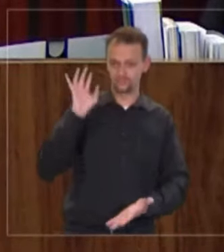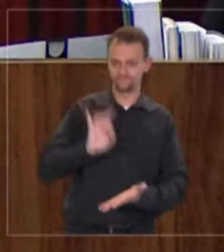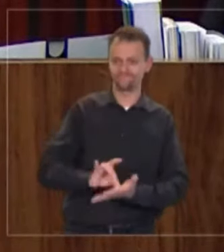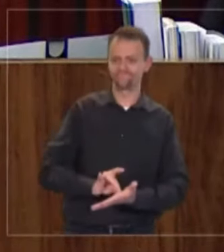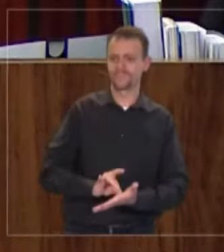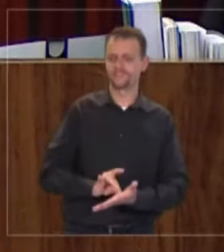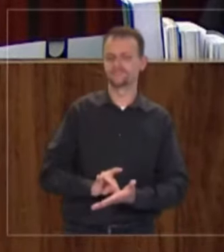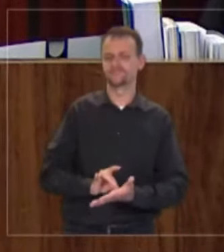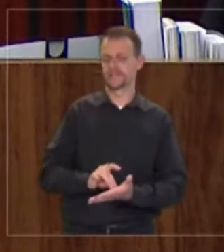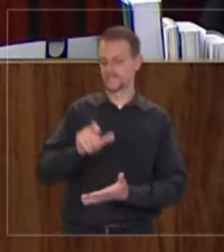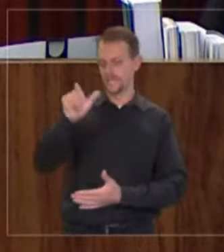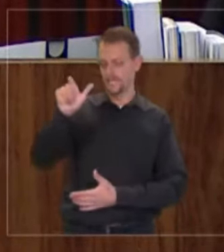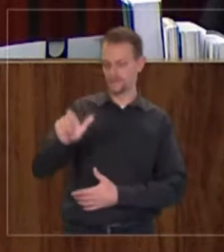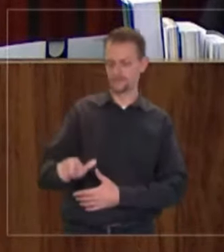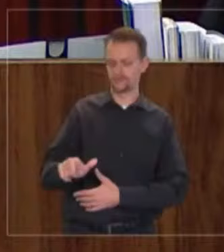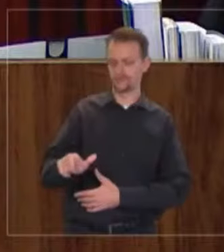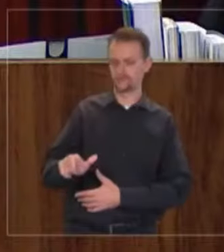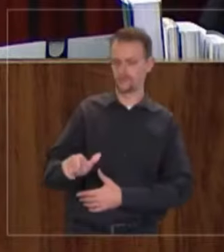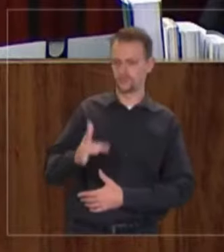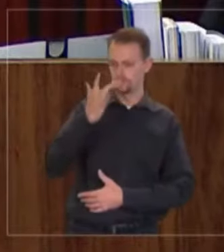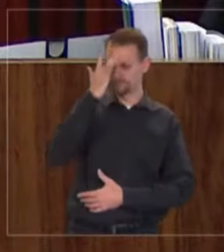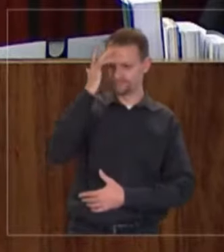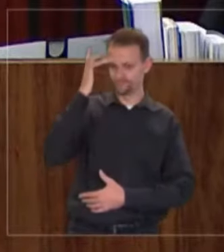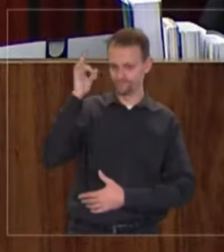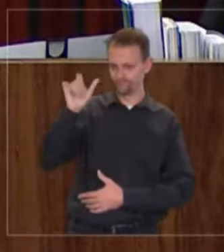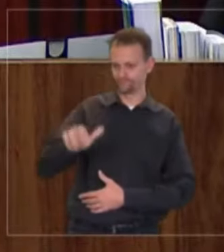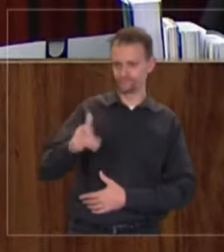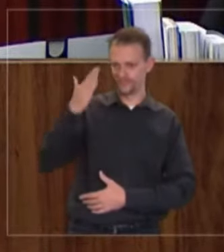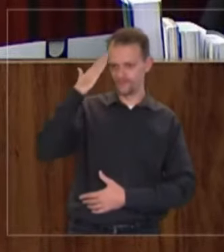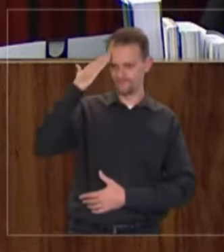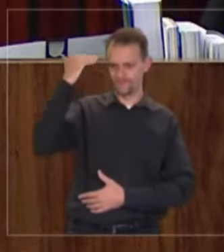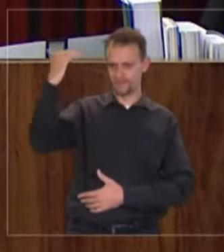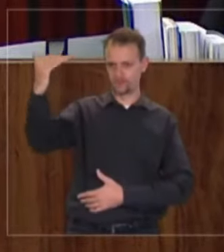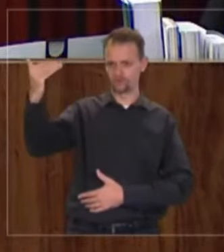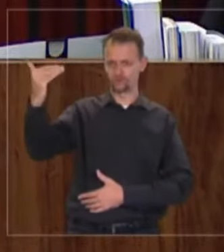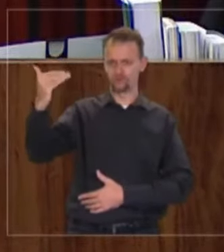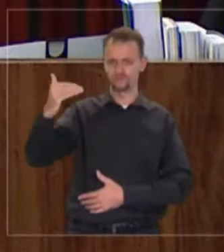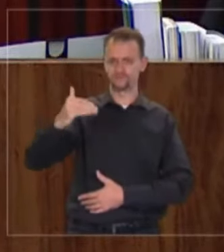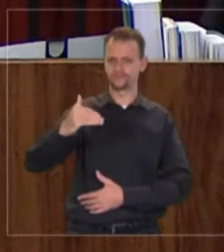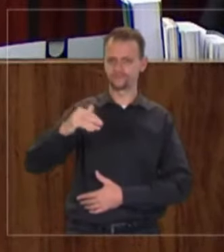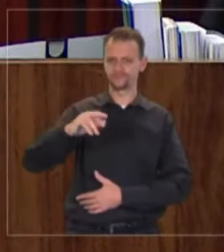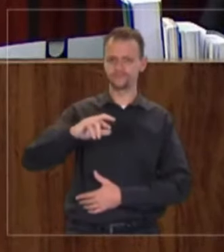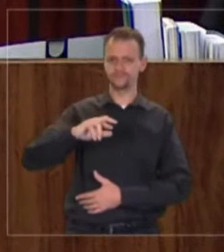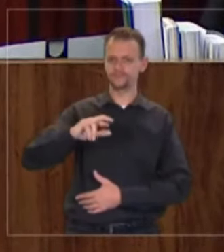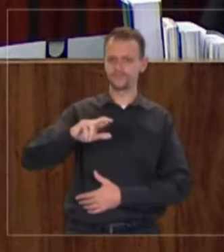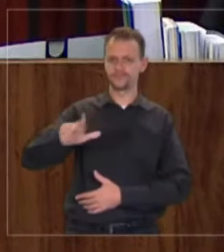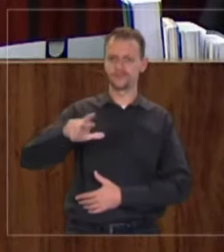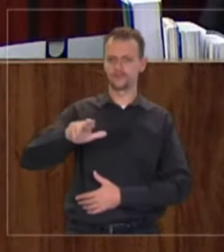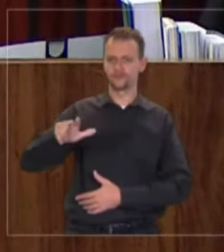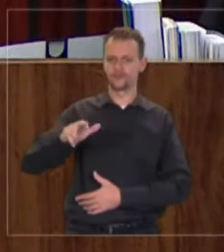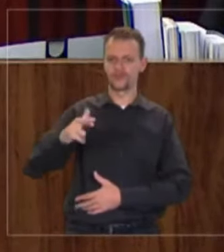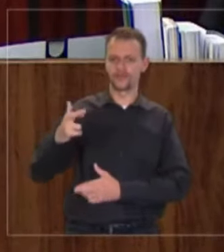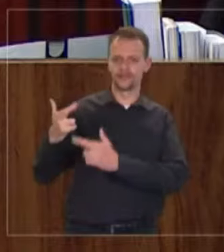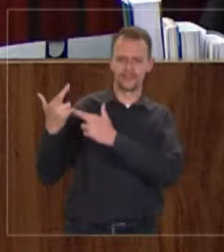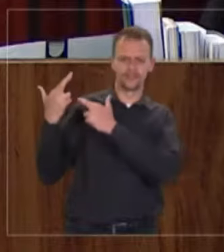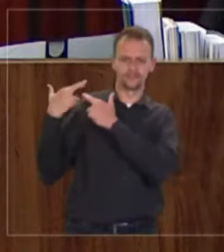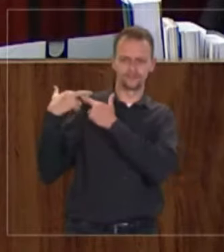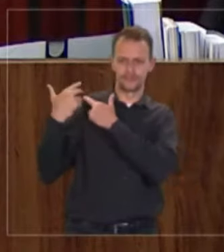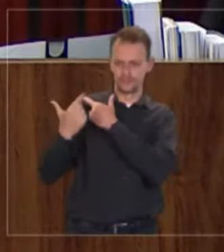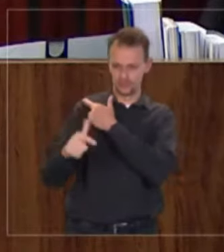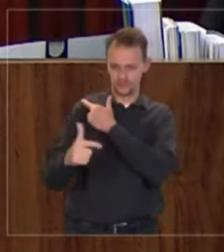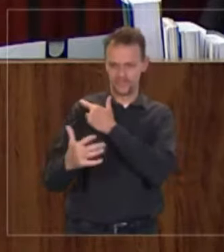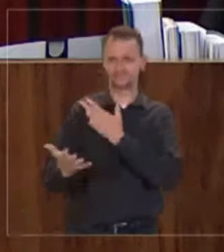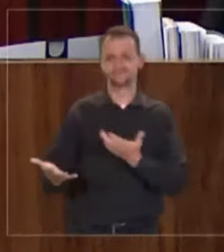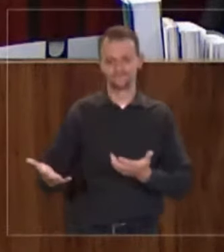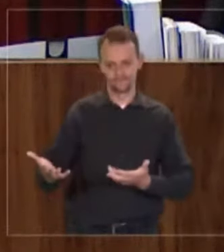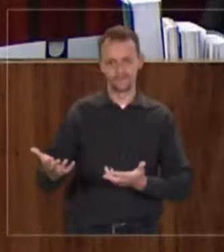alguém ser muito conhecido já eh não o afasta ou não Afasta a responsabilidade eh por gastos